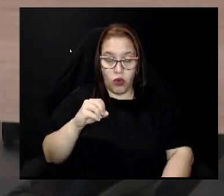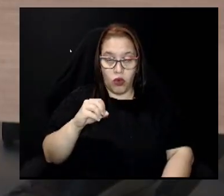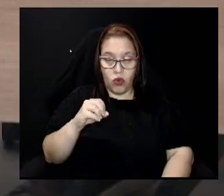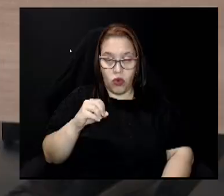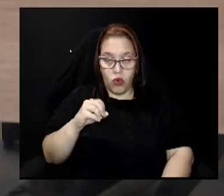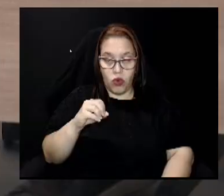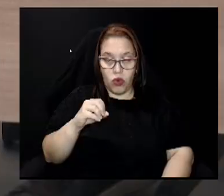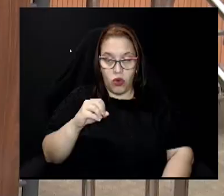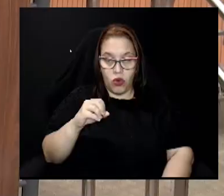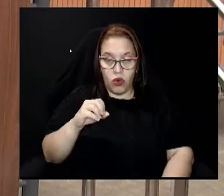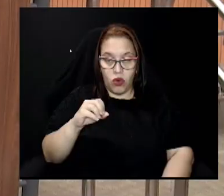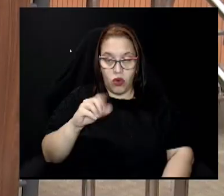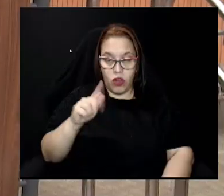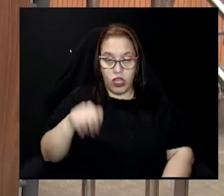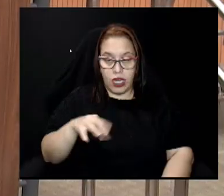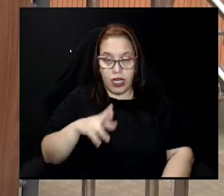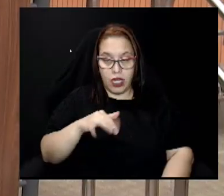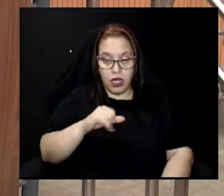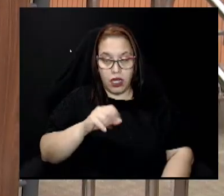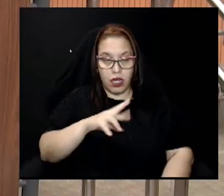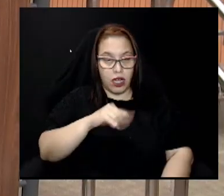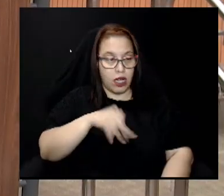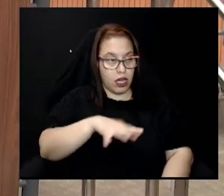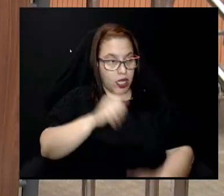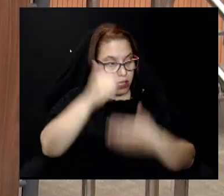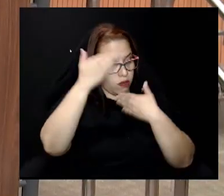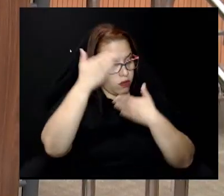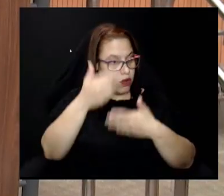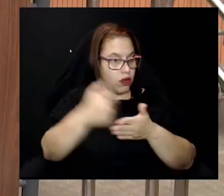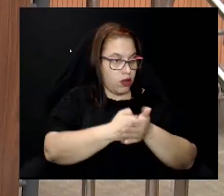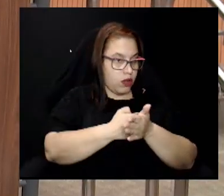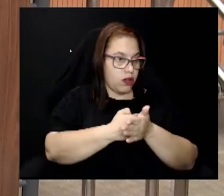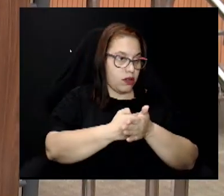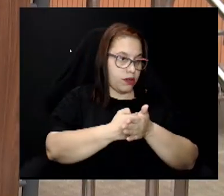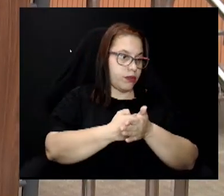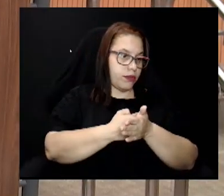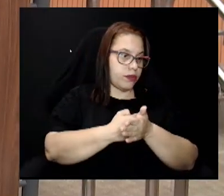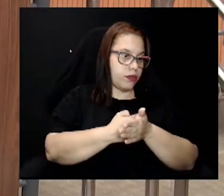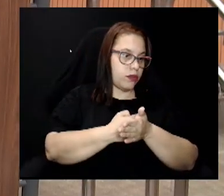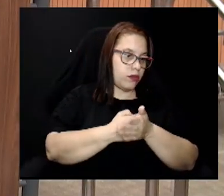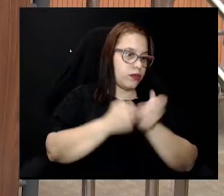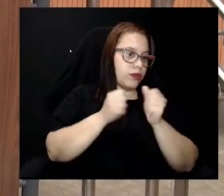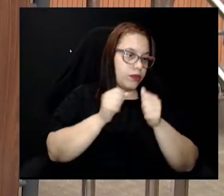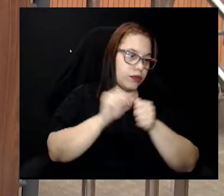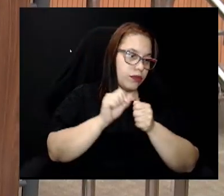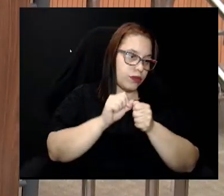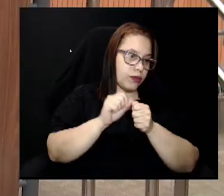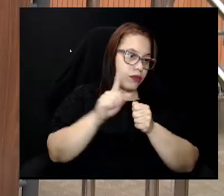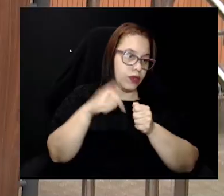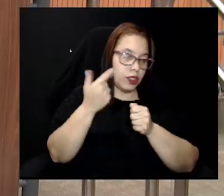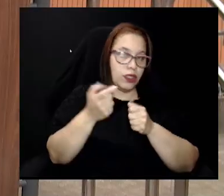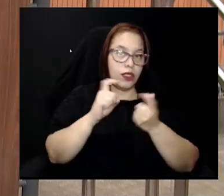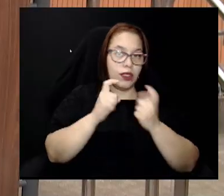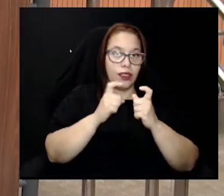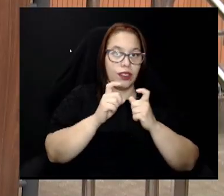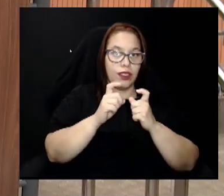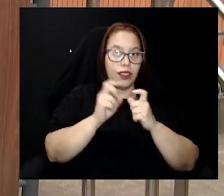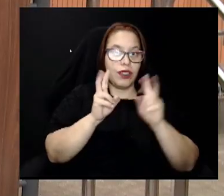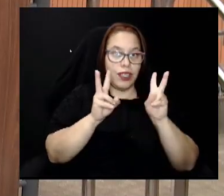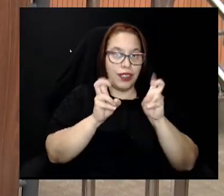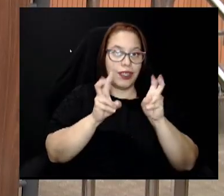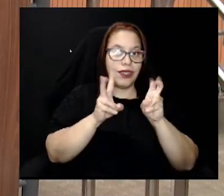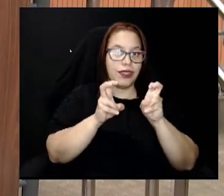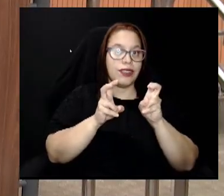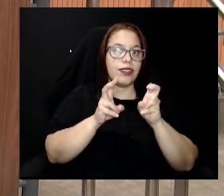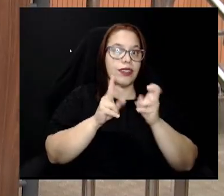Renata, obrigado pela sua pergunta. Essa é uma pergunta que poderíamos fazer uma outra sessão sobre esse tema, né? Porque é realmente um